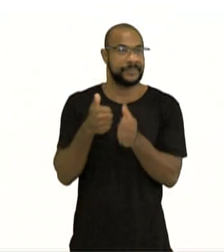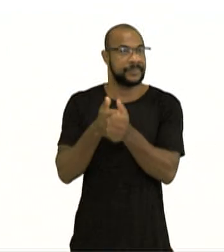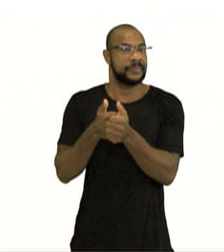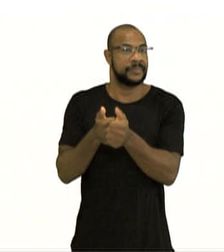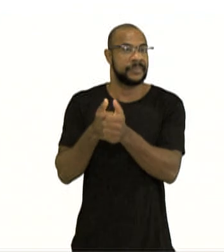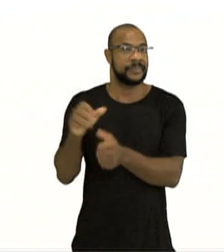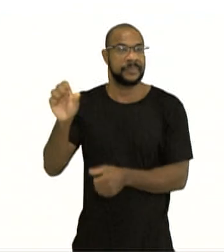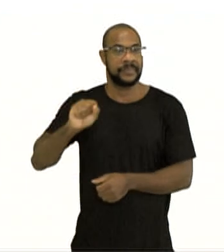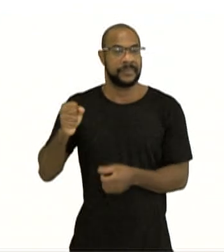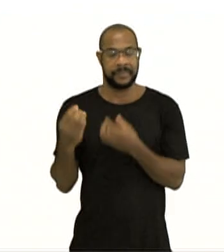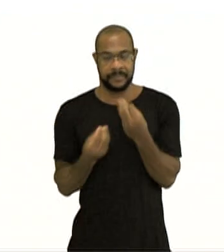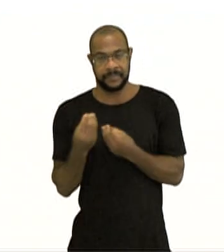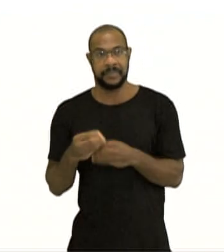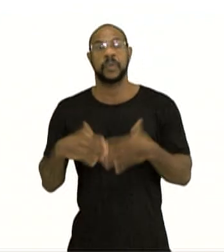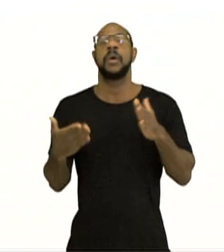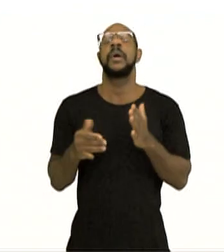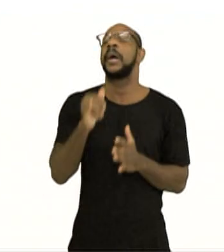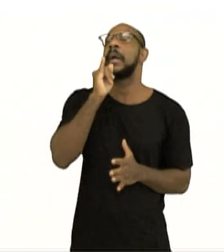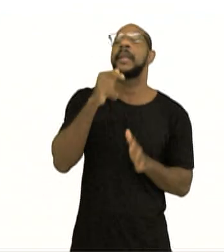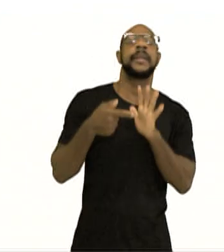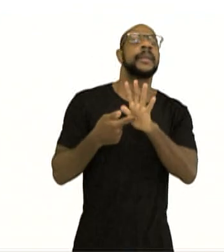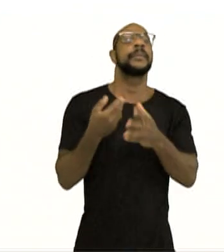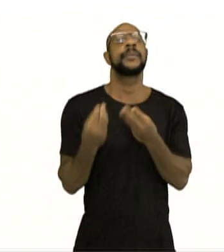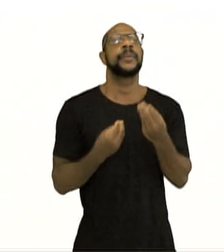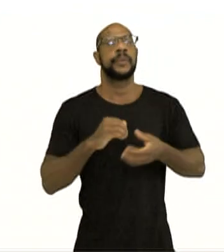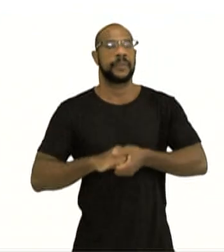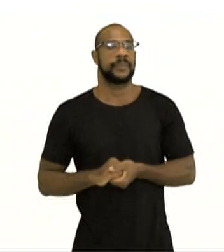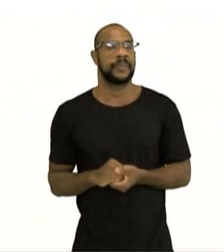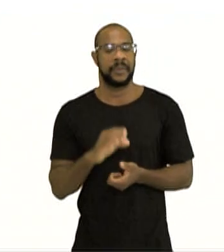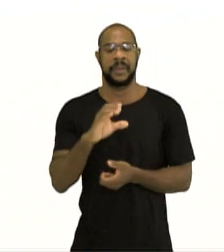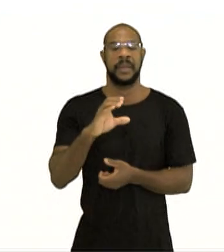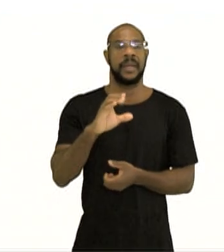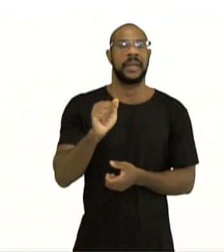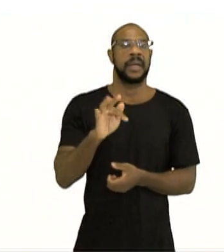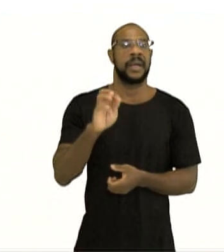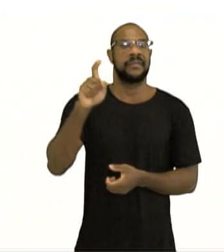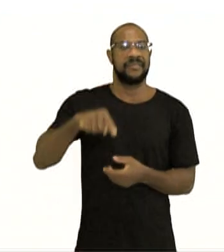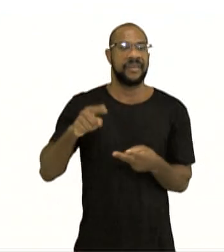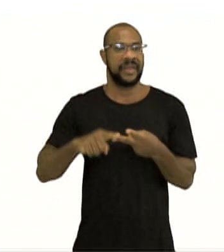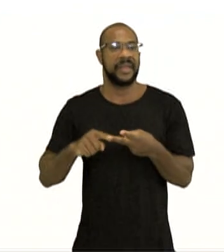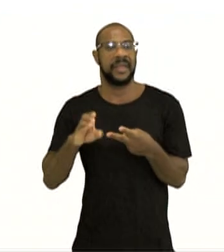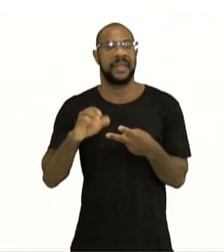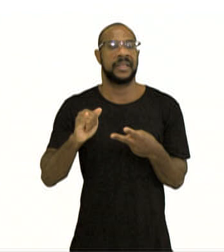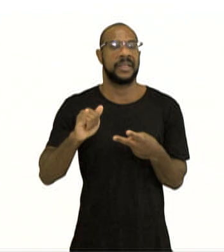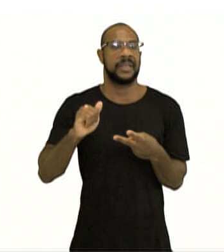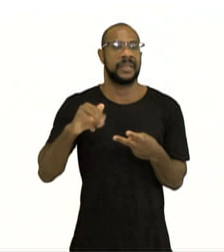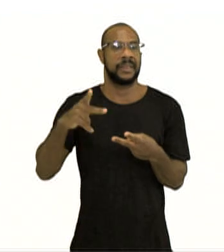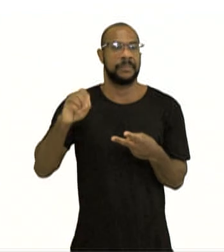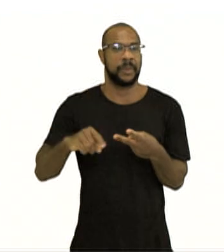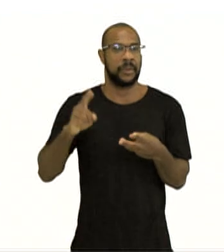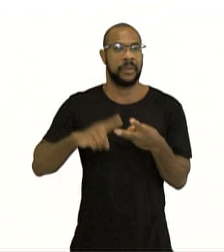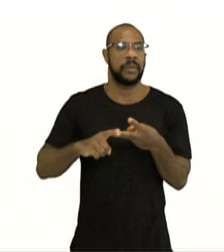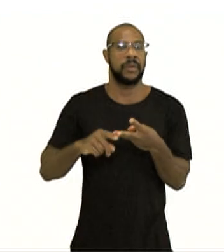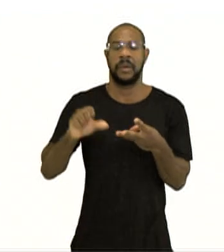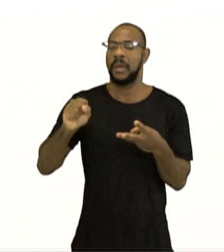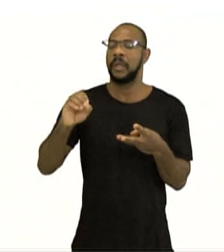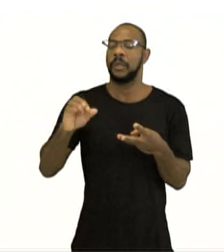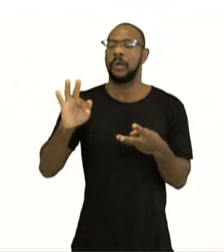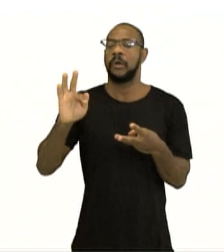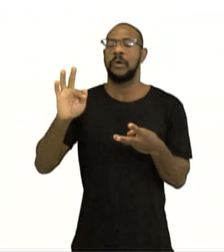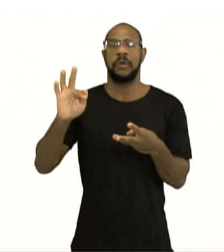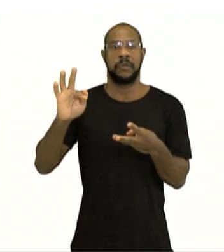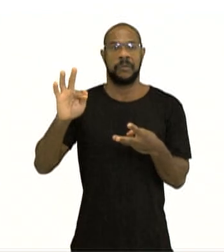Quais são os exemplos, professor? Café, cipó, também, sofá, paraná